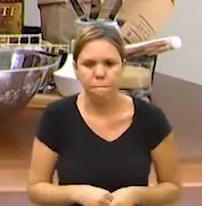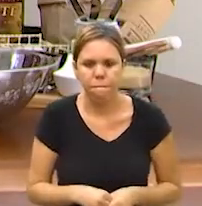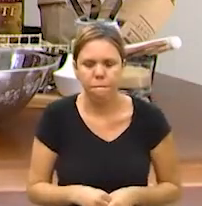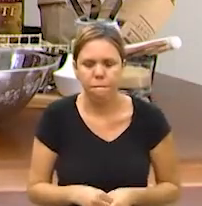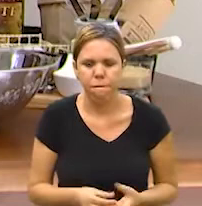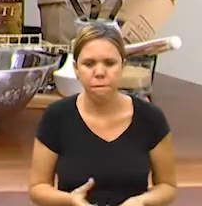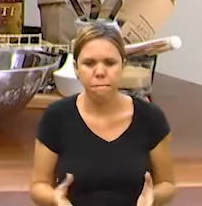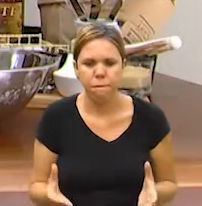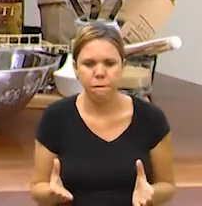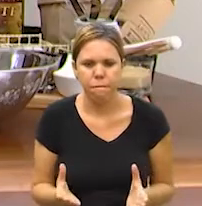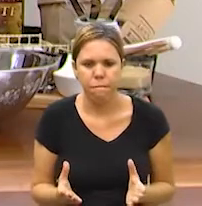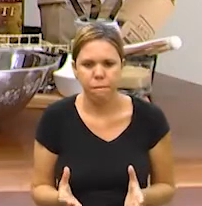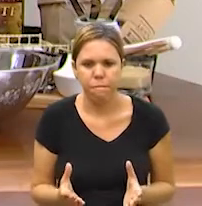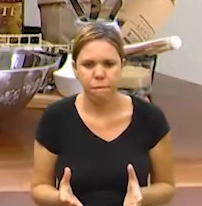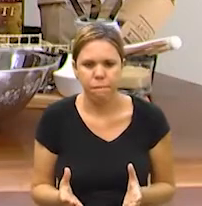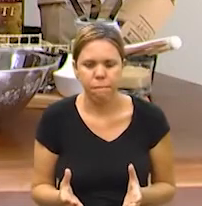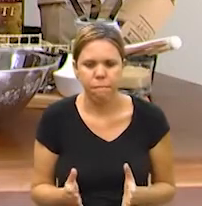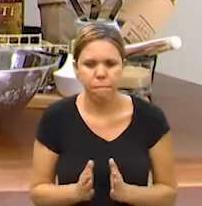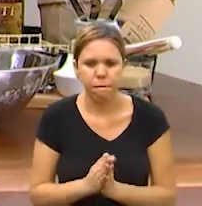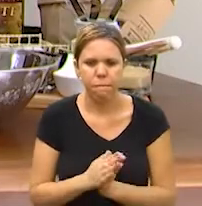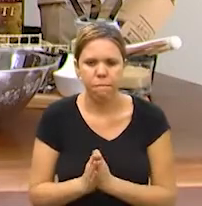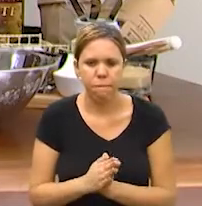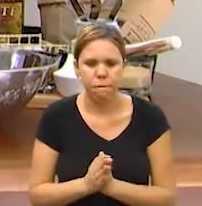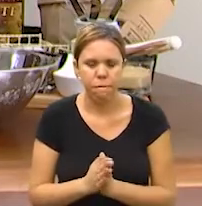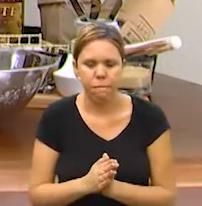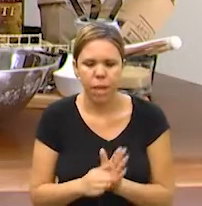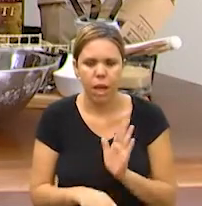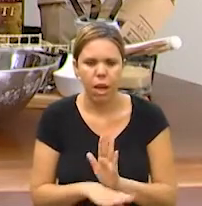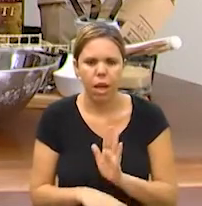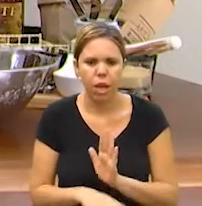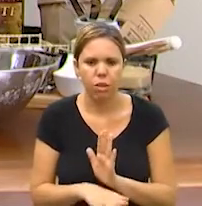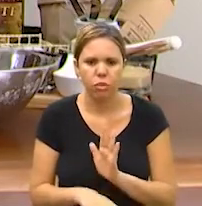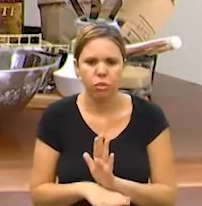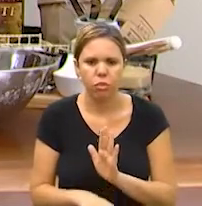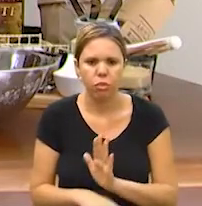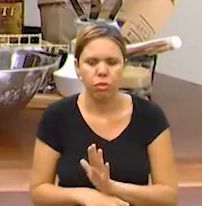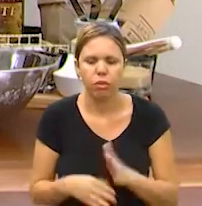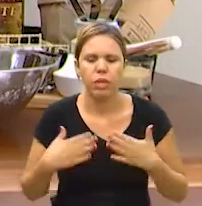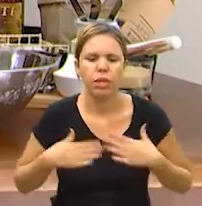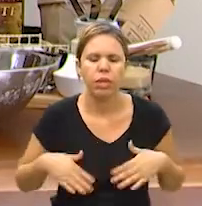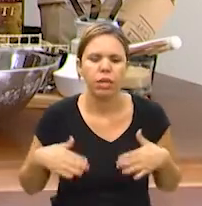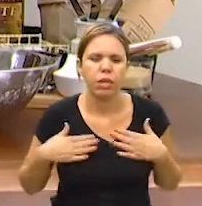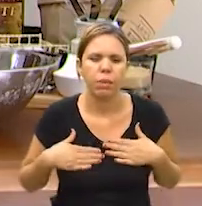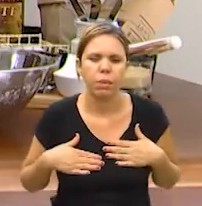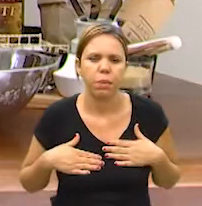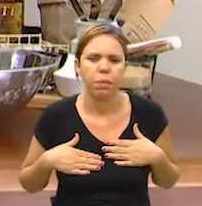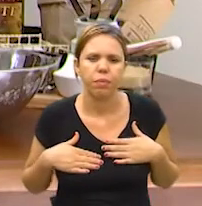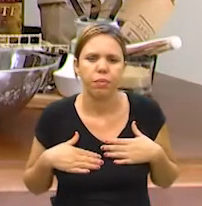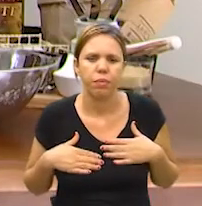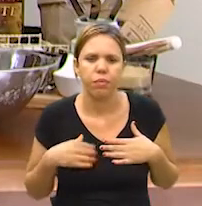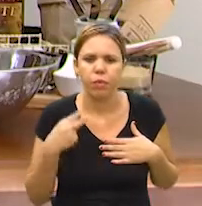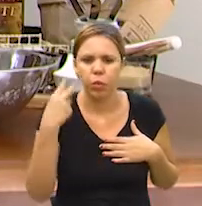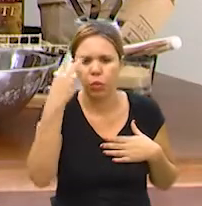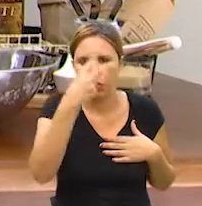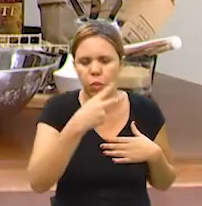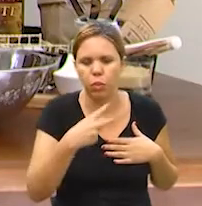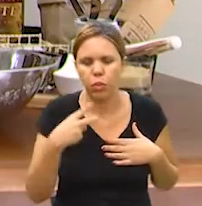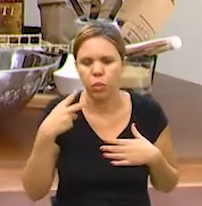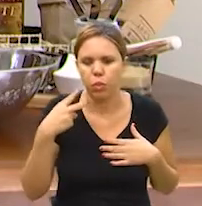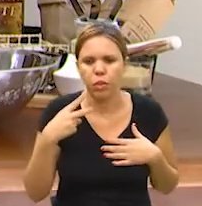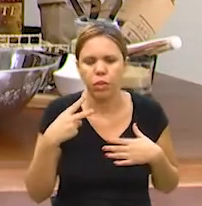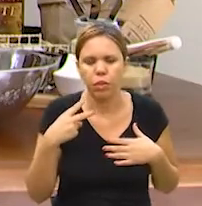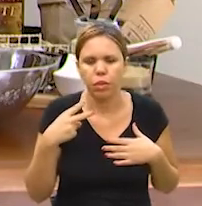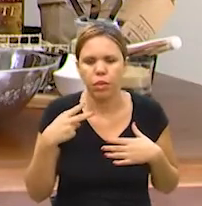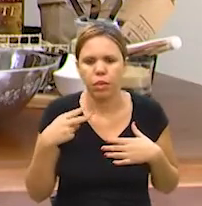cestinha. Uhum. Essa é uma cestinha de bambu que ajuda na fermentação. E ela vai descansar por umas 2 horas em